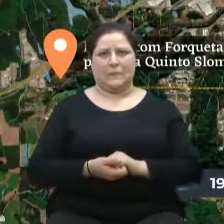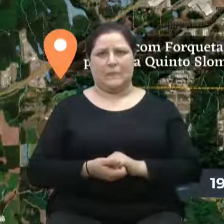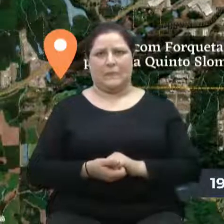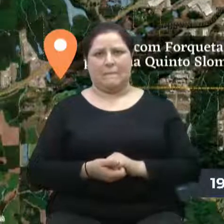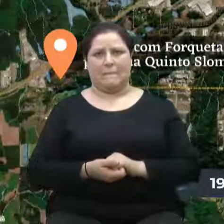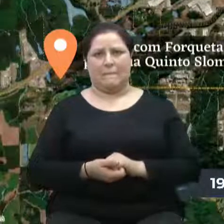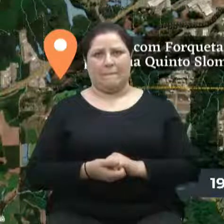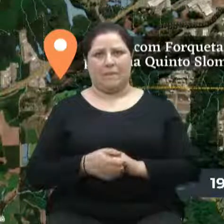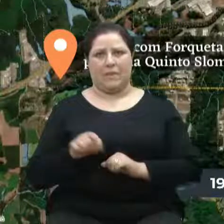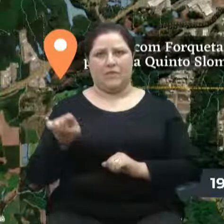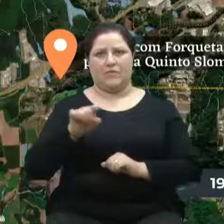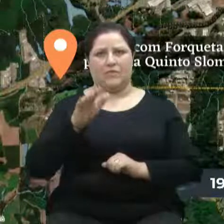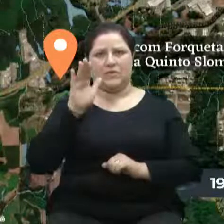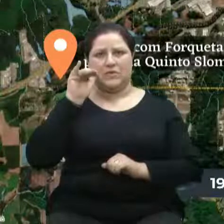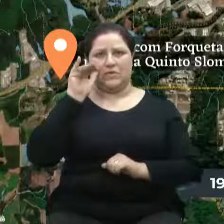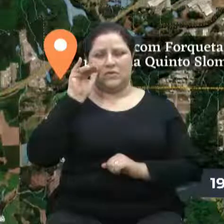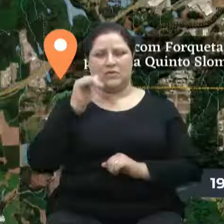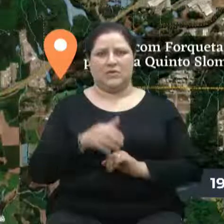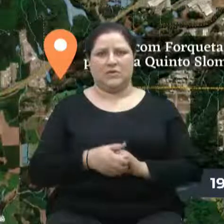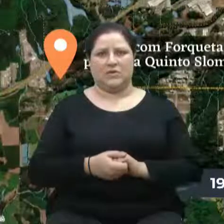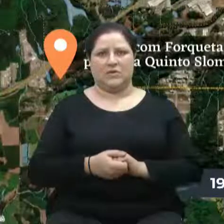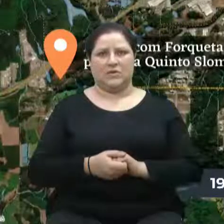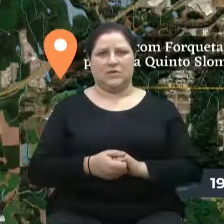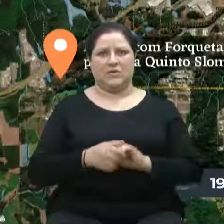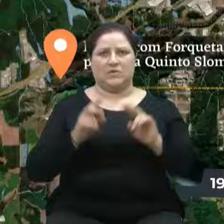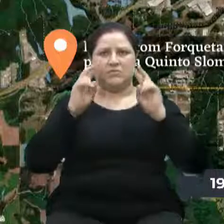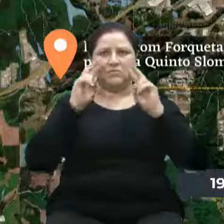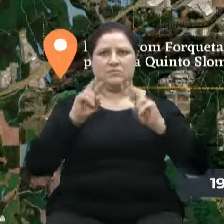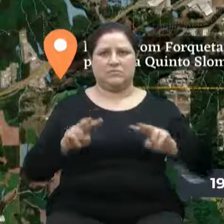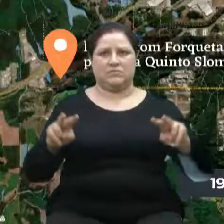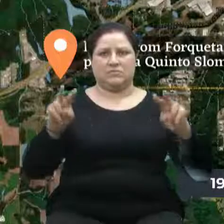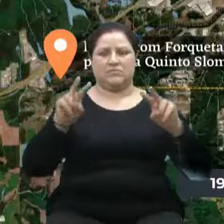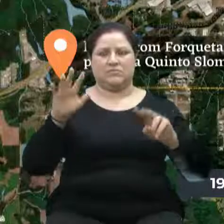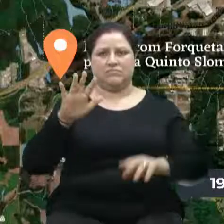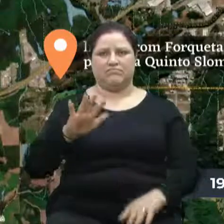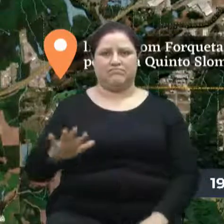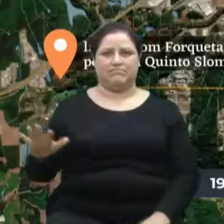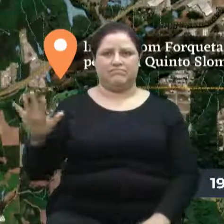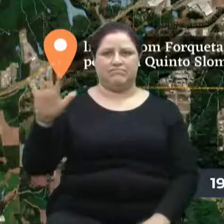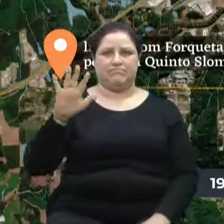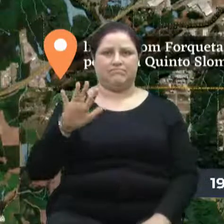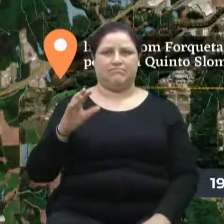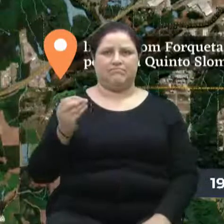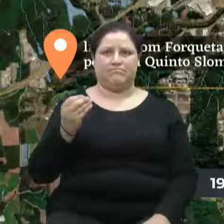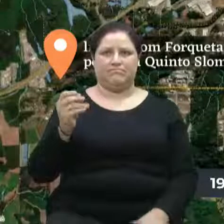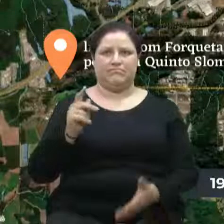Aí é para vocês verem o panorama de algumas